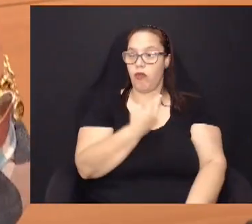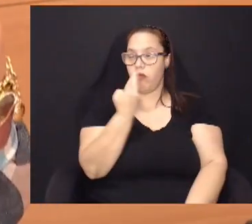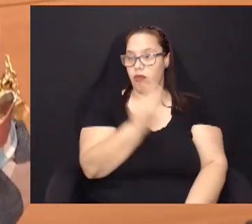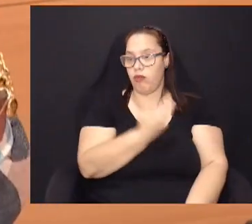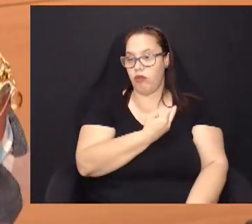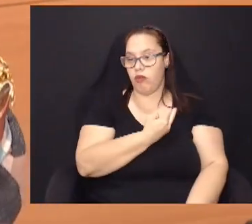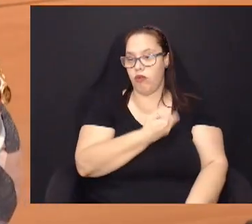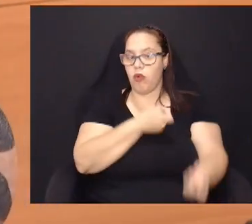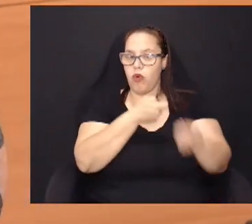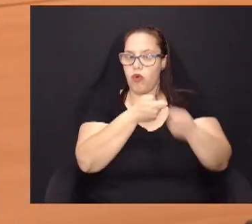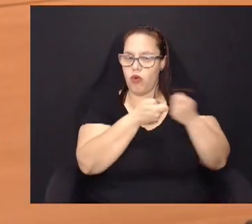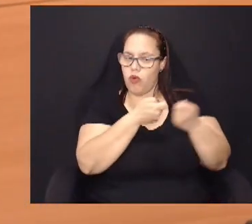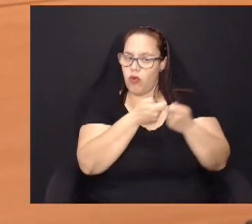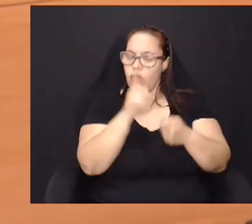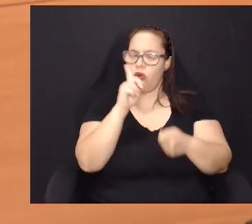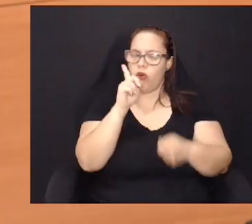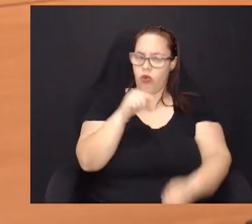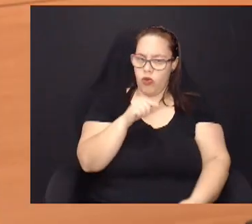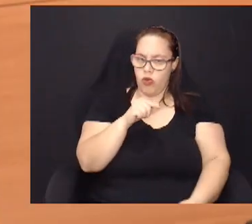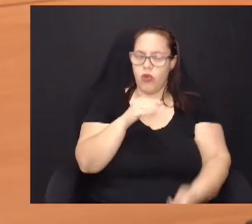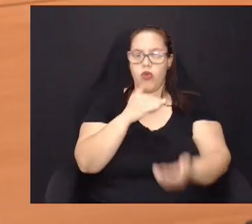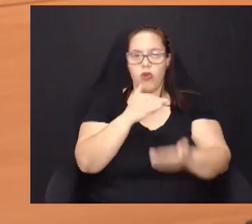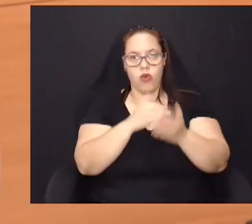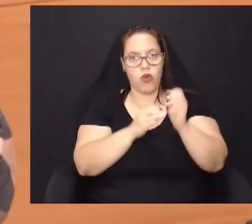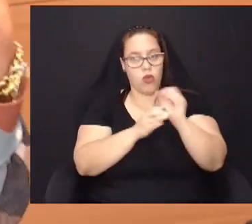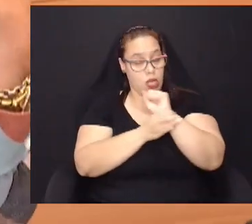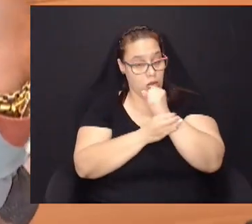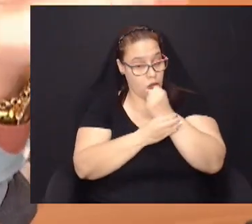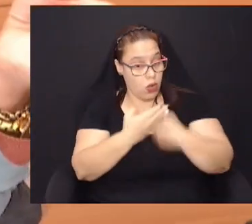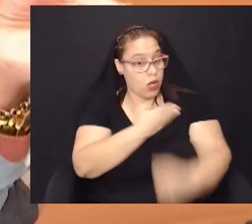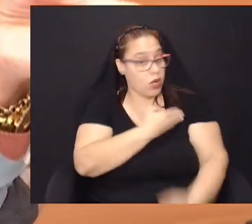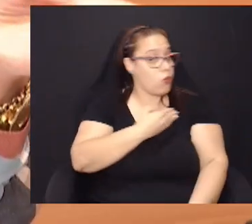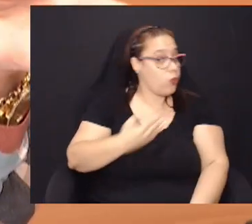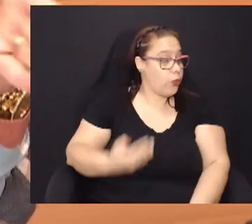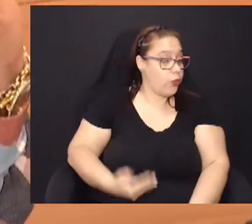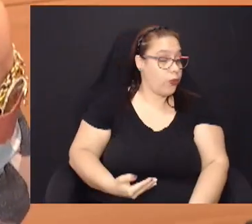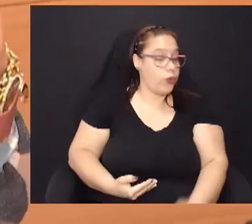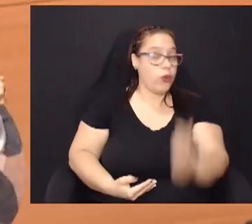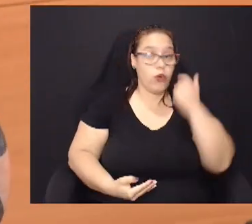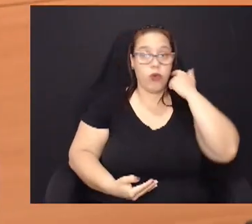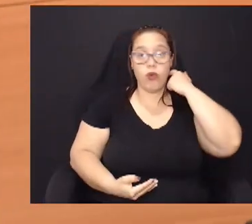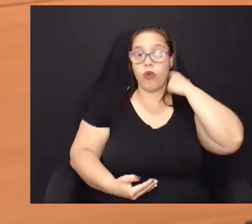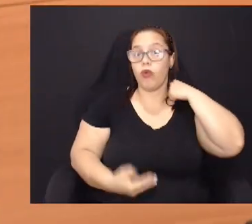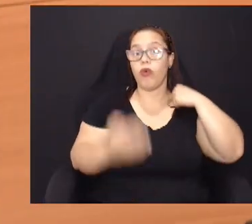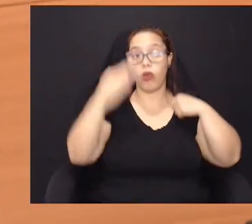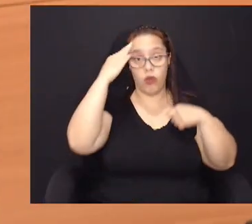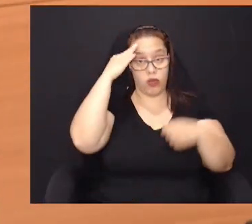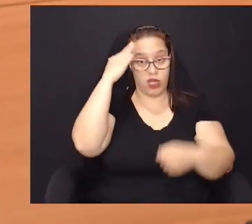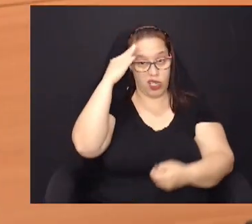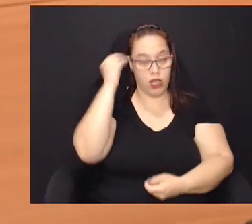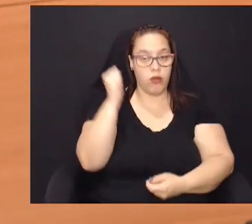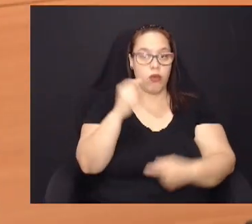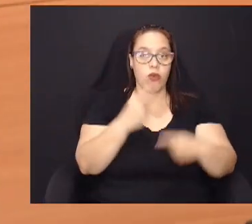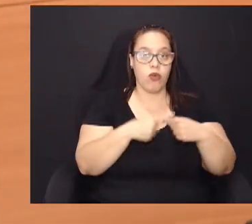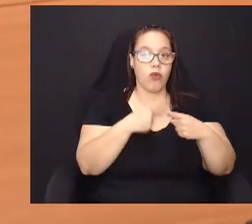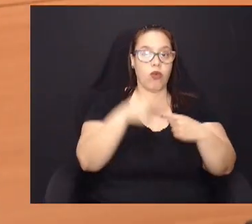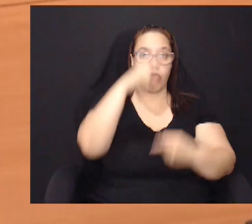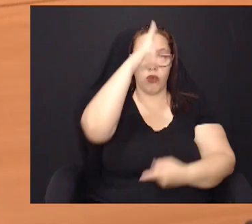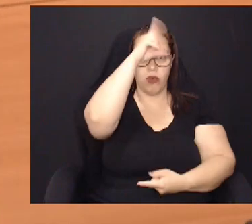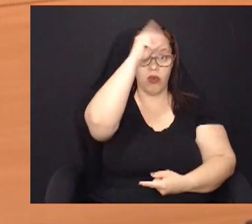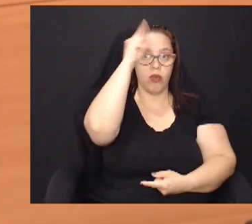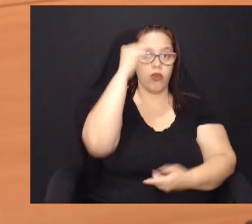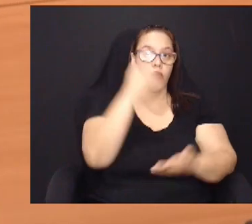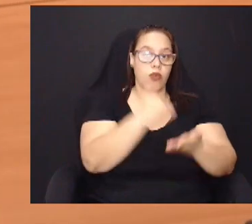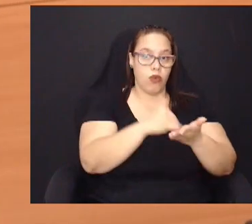calibração, isso é uma atribuição da segurança pública. Então, eu fiquei sabendo do fato, até porque a Prefeitura e a Secretaria